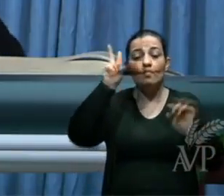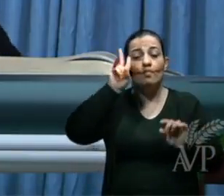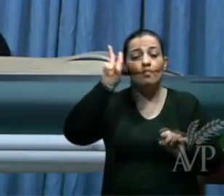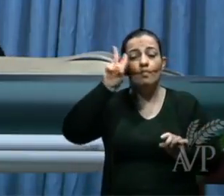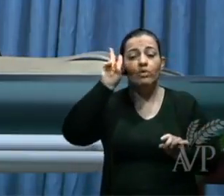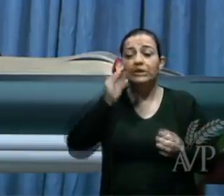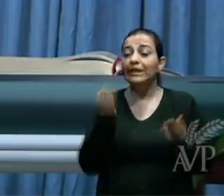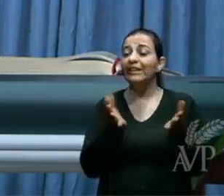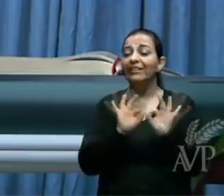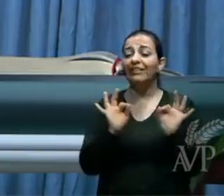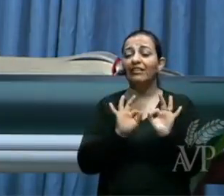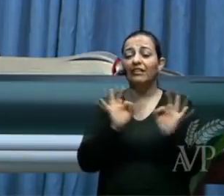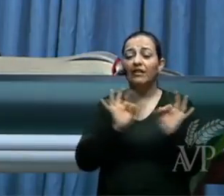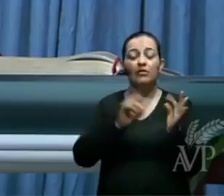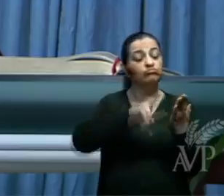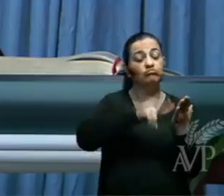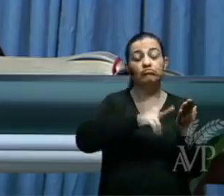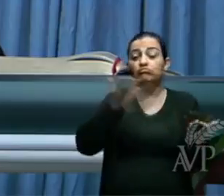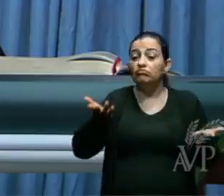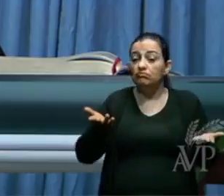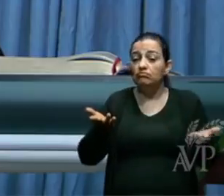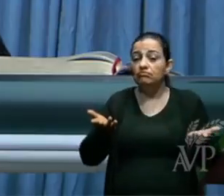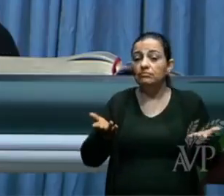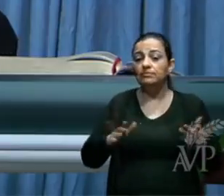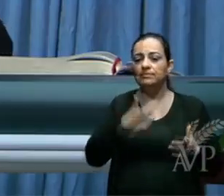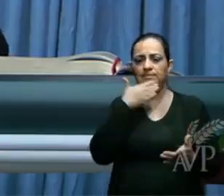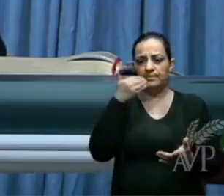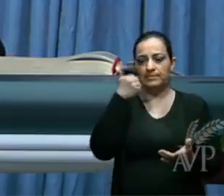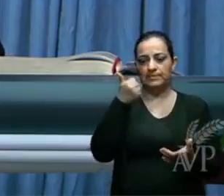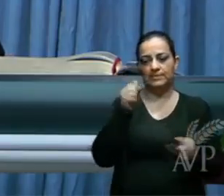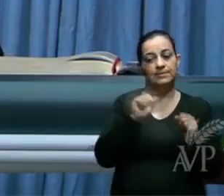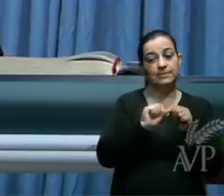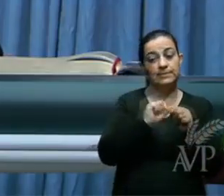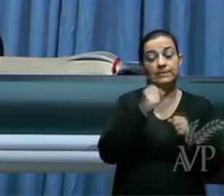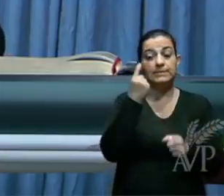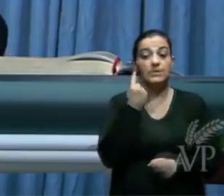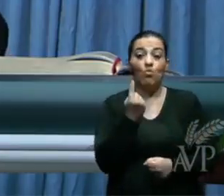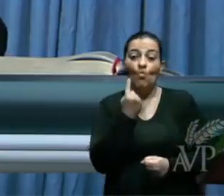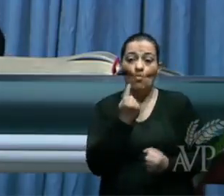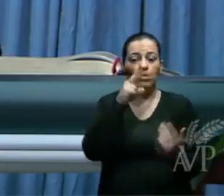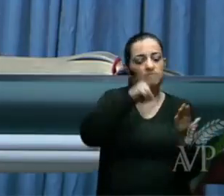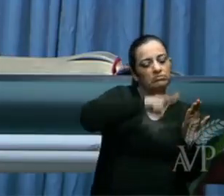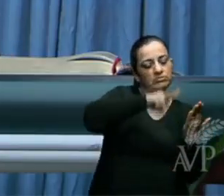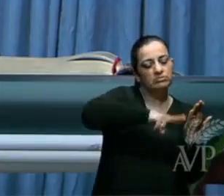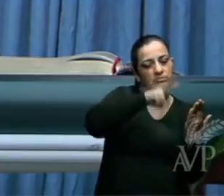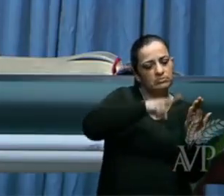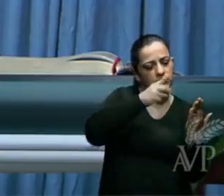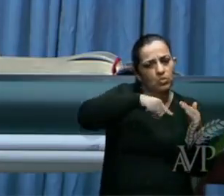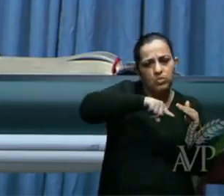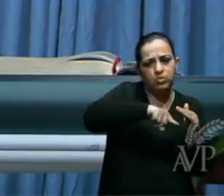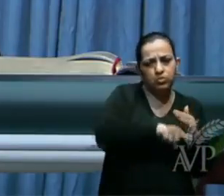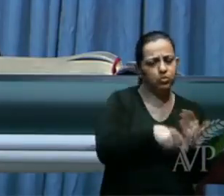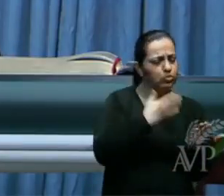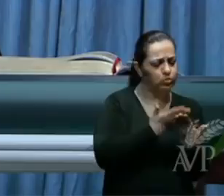os pontos sobre salientes delas é melhor fazer uma mas comer